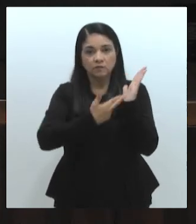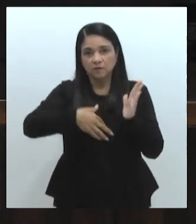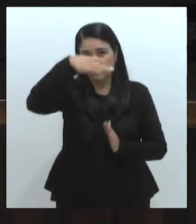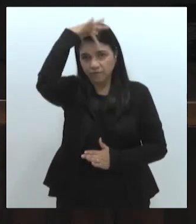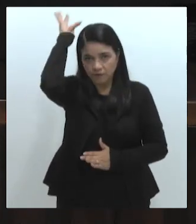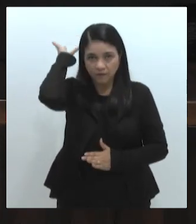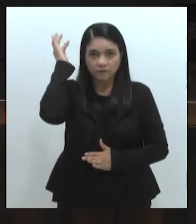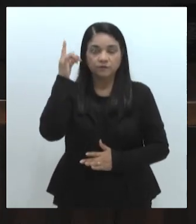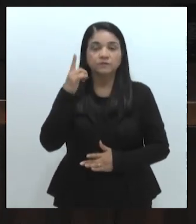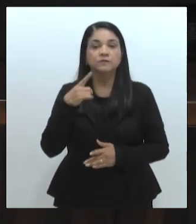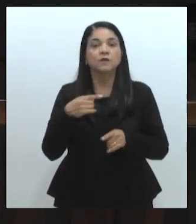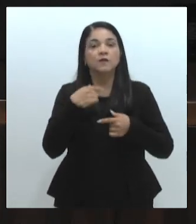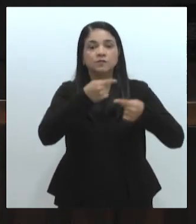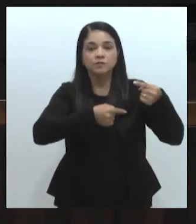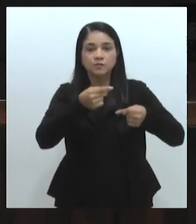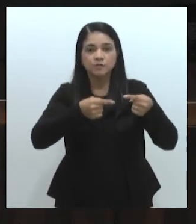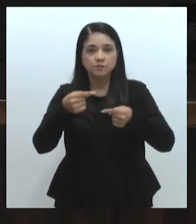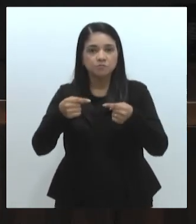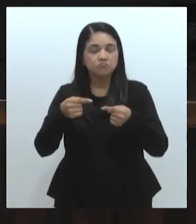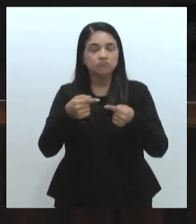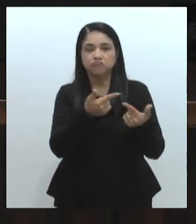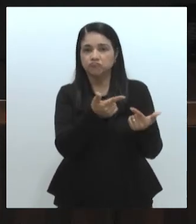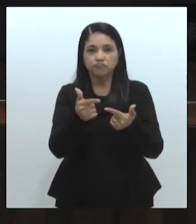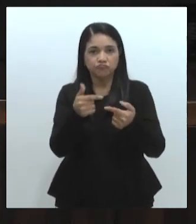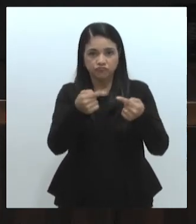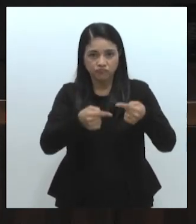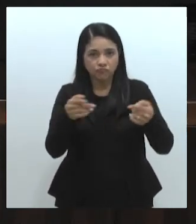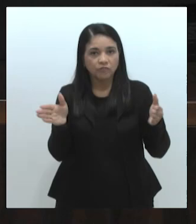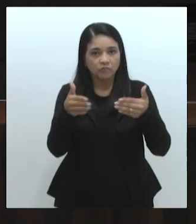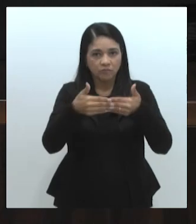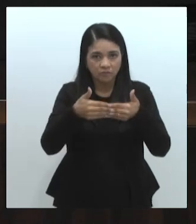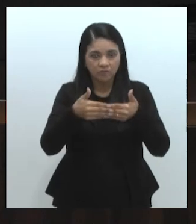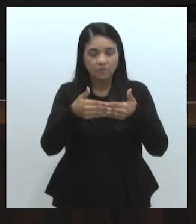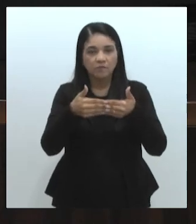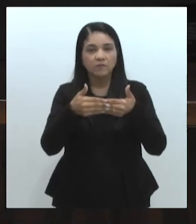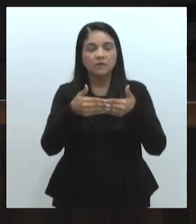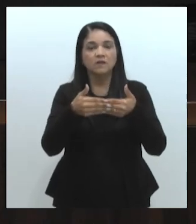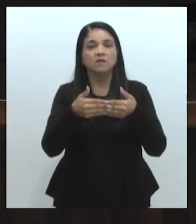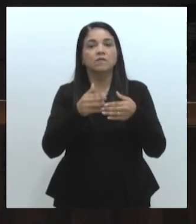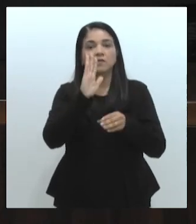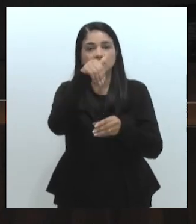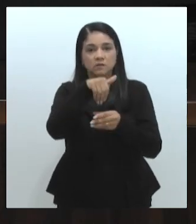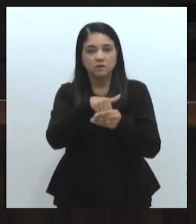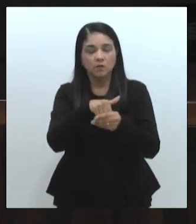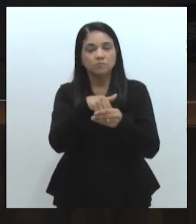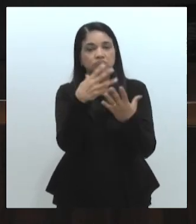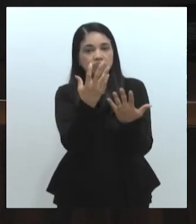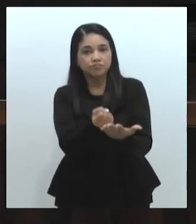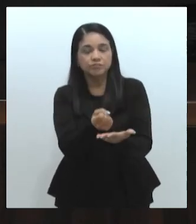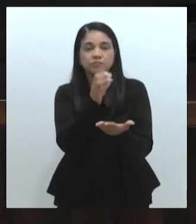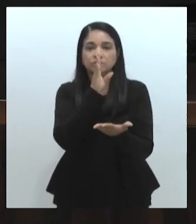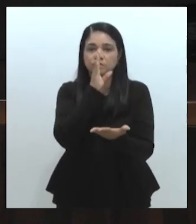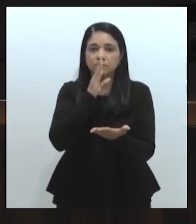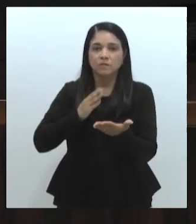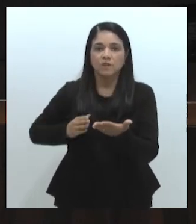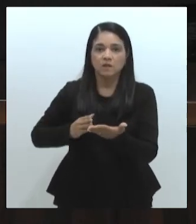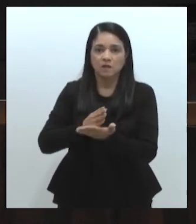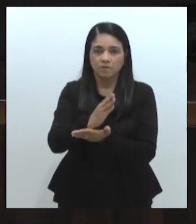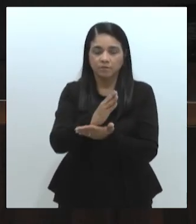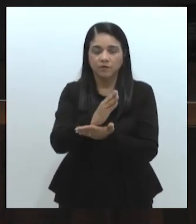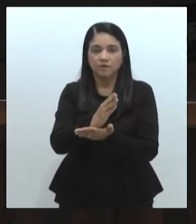Pacheco. Em discussão. Não havendo quem queira discutir, encerrada a discussão. Em votação, os senhores que aprovam permaneçam como